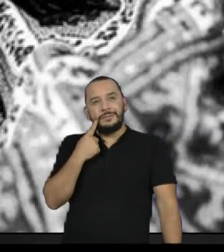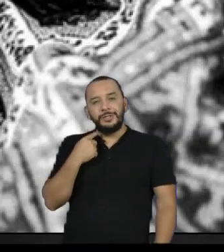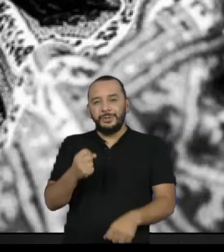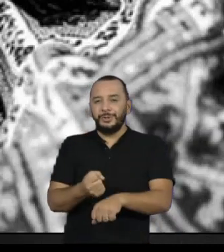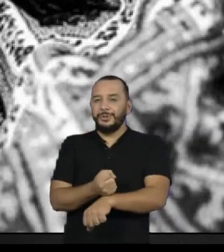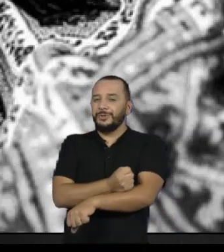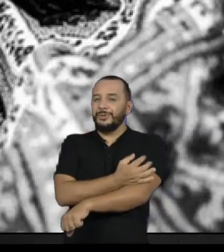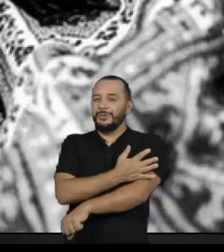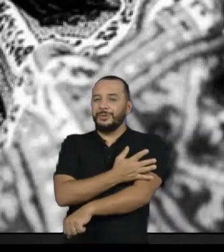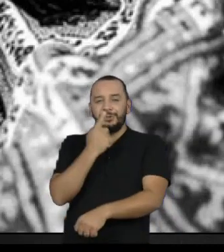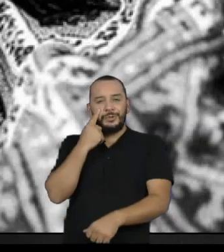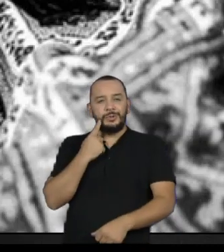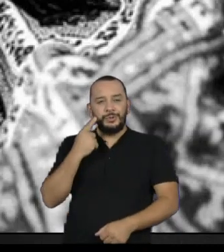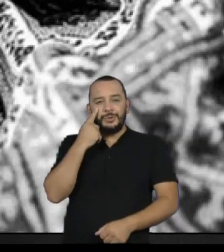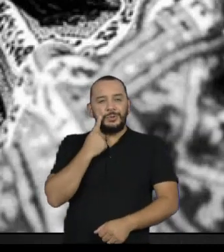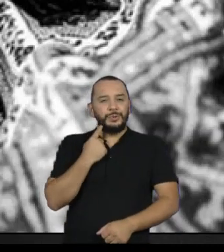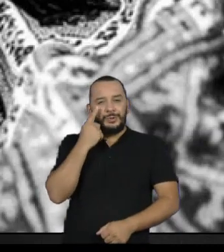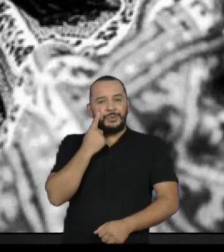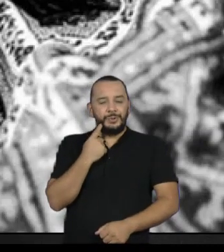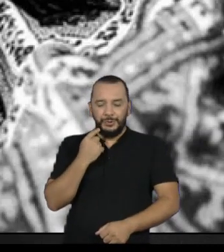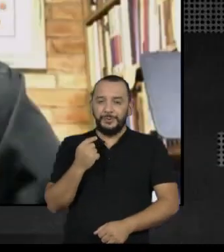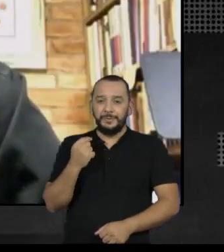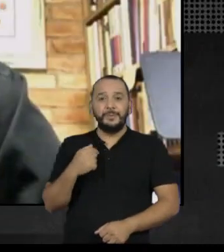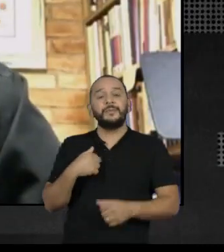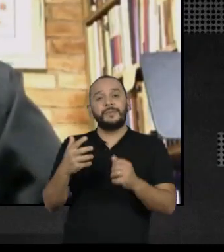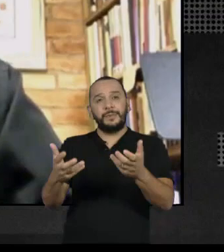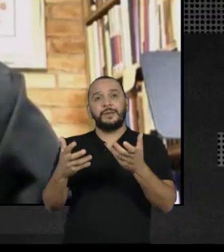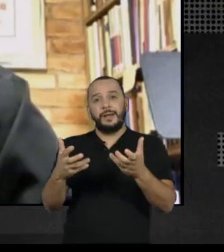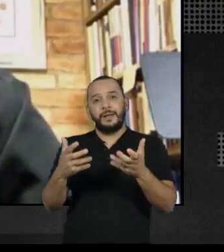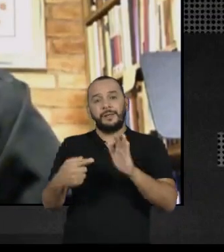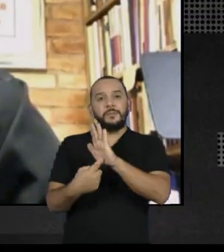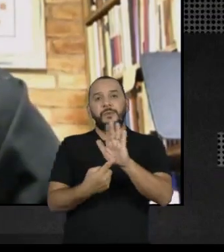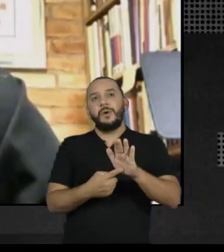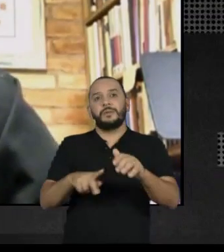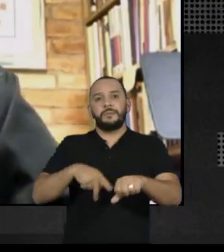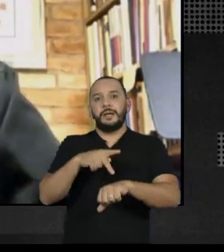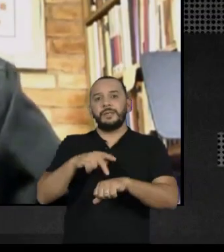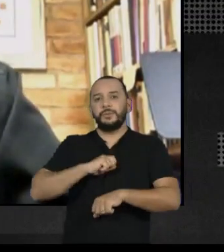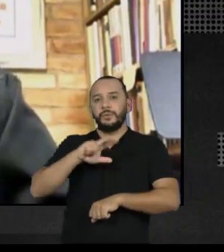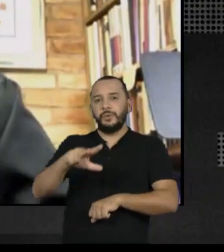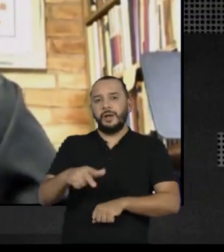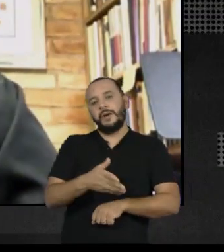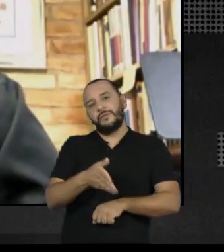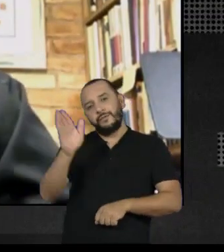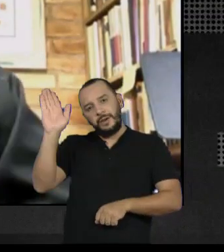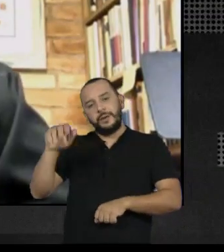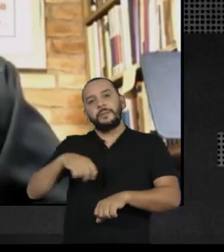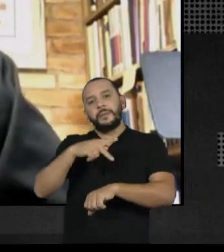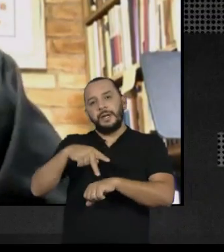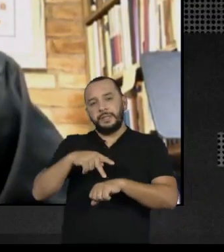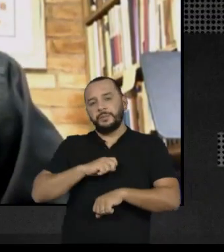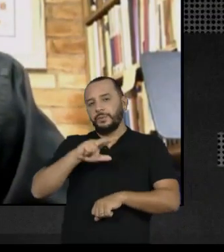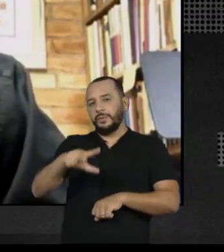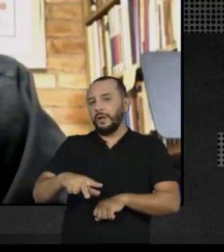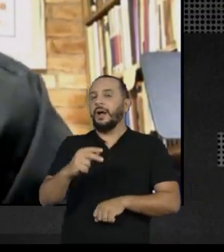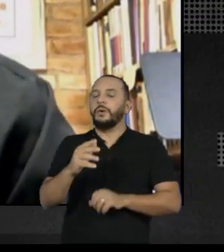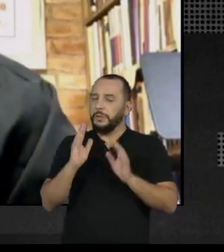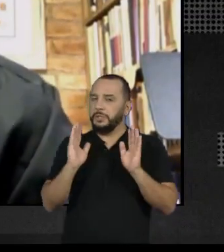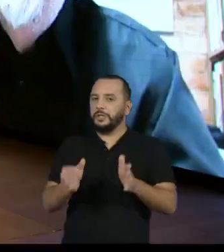autorizou, e aí nós pudemos fazer. O Jorge Amado assistiu, ficou encantado, chorou,